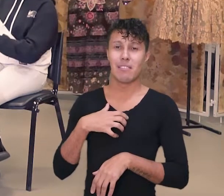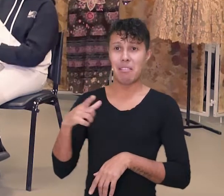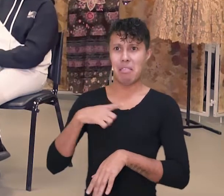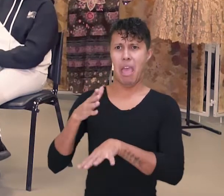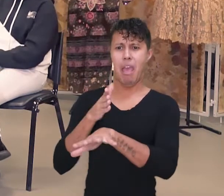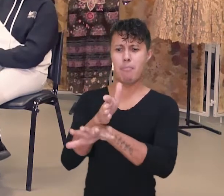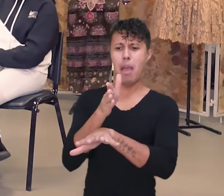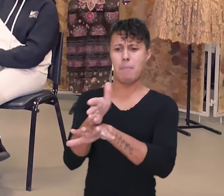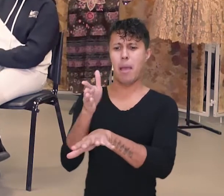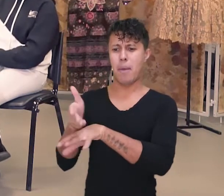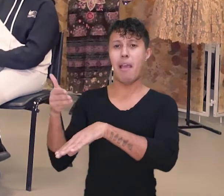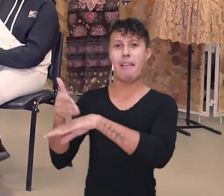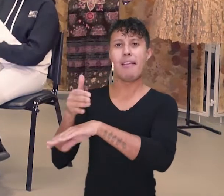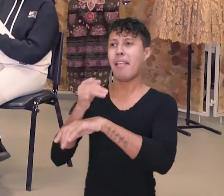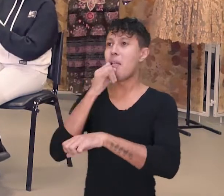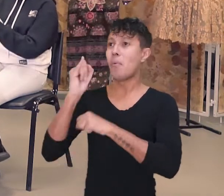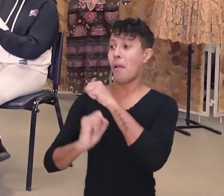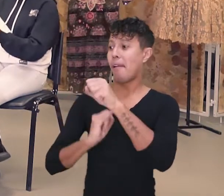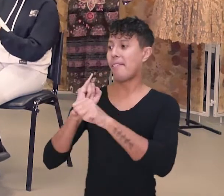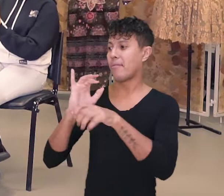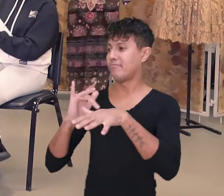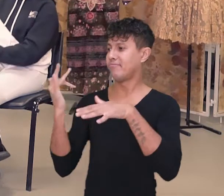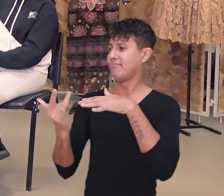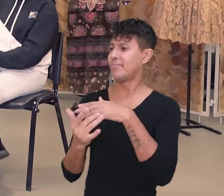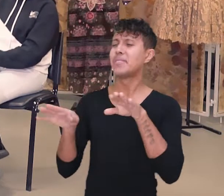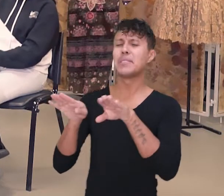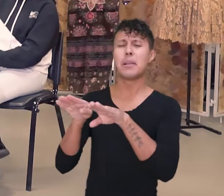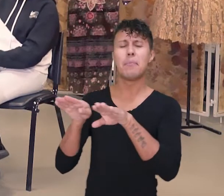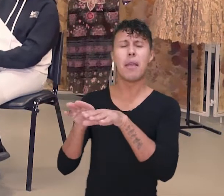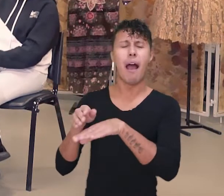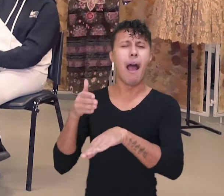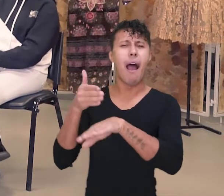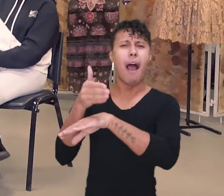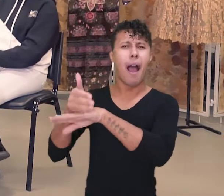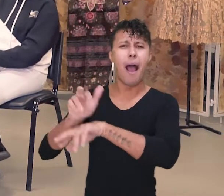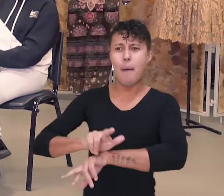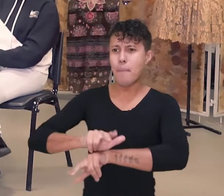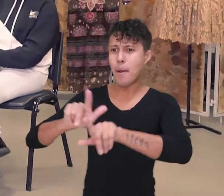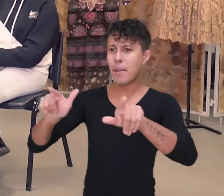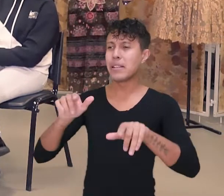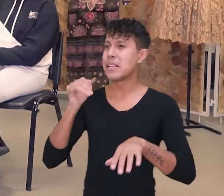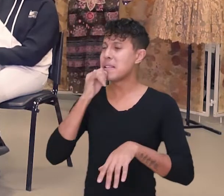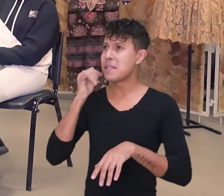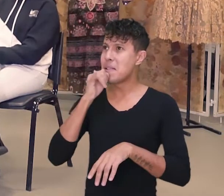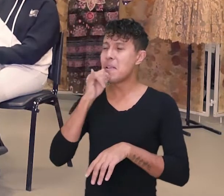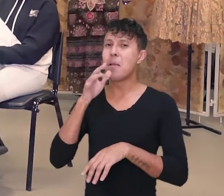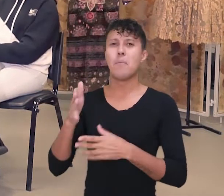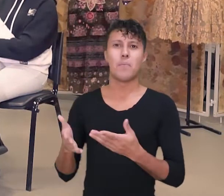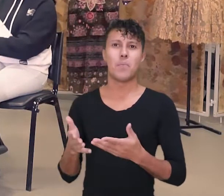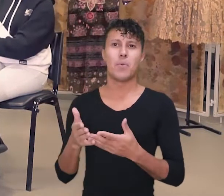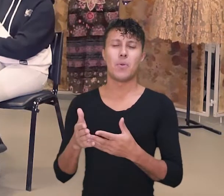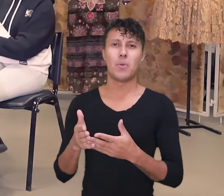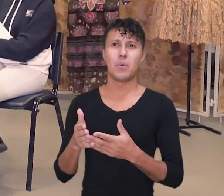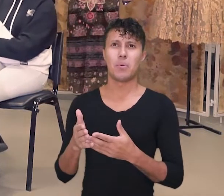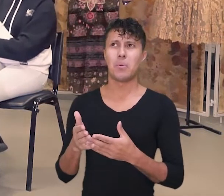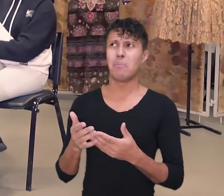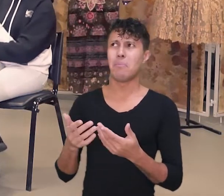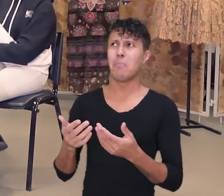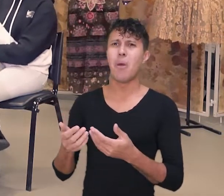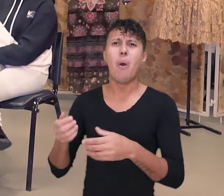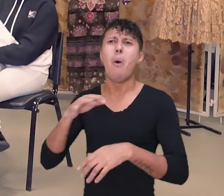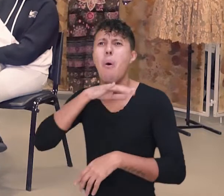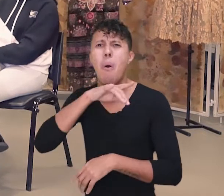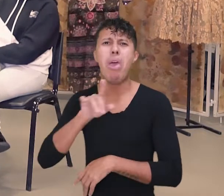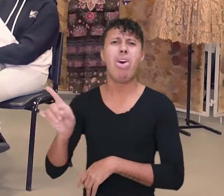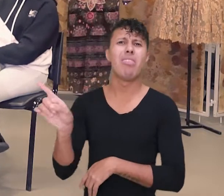muitos acessos, assim, a internet, as redes sociais nos trouxe muitos acessos. Então, pra gente cair no moderno, e não que isso seja uma coisa ruim